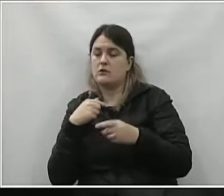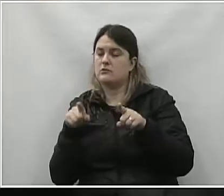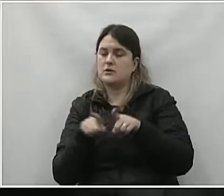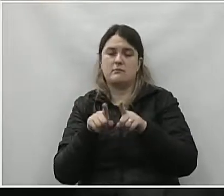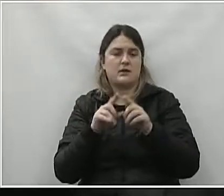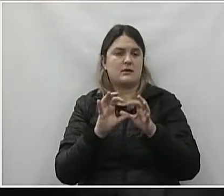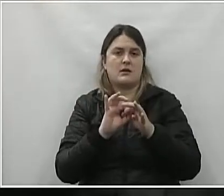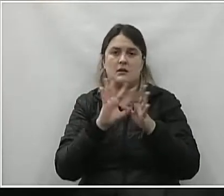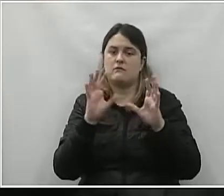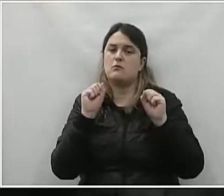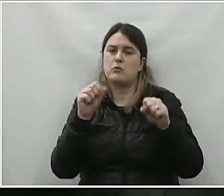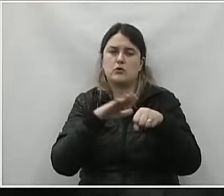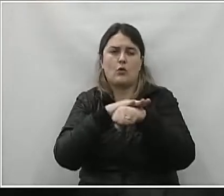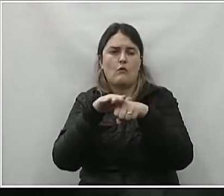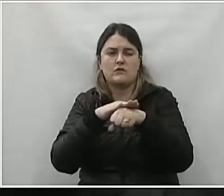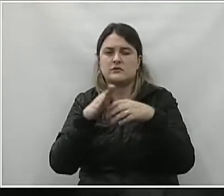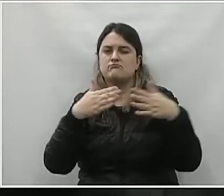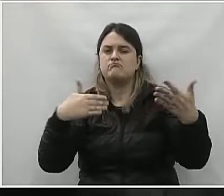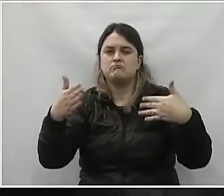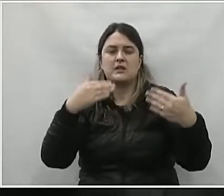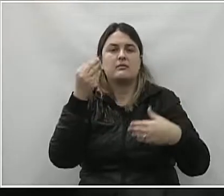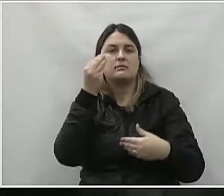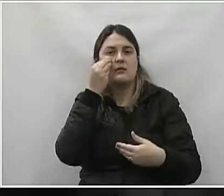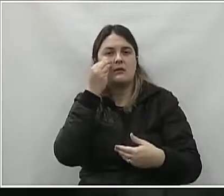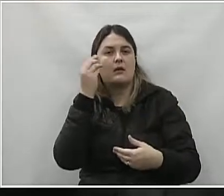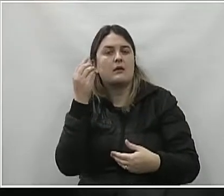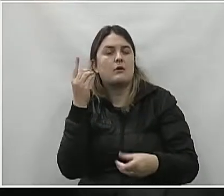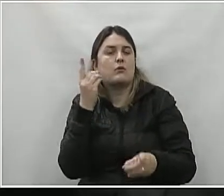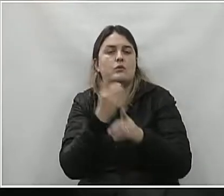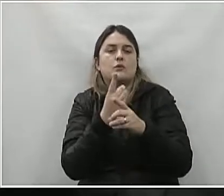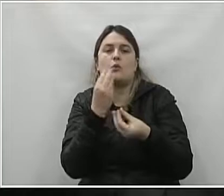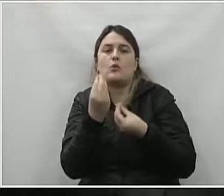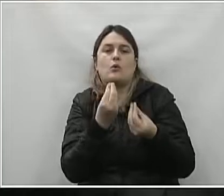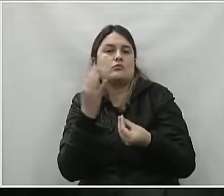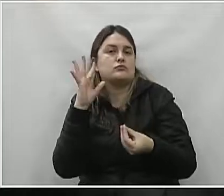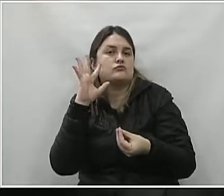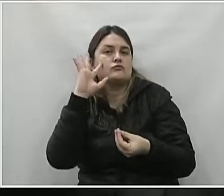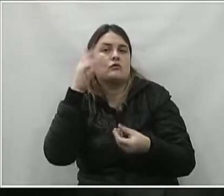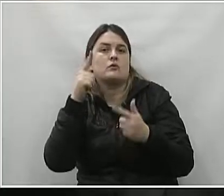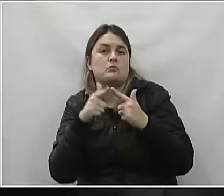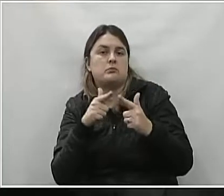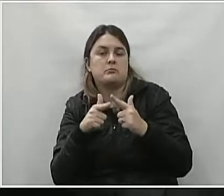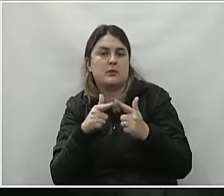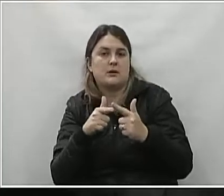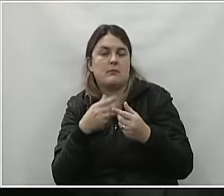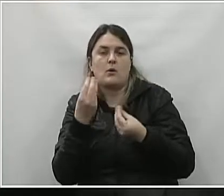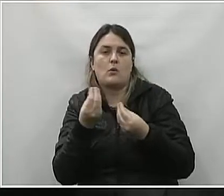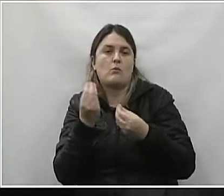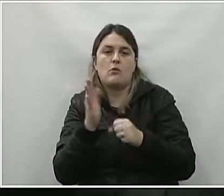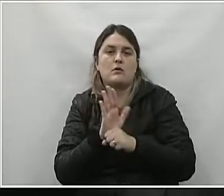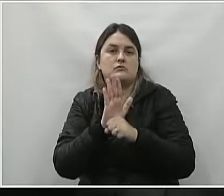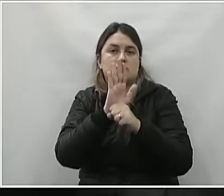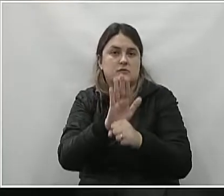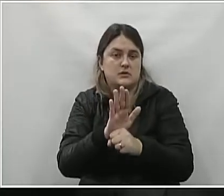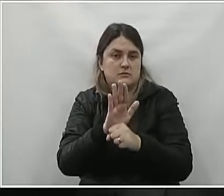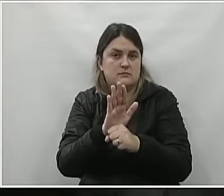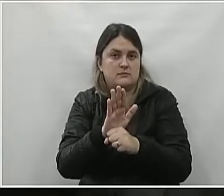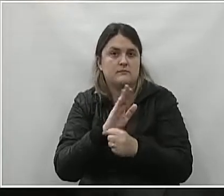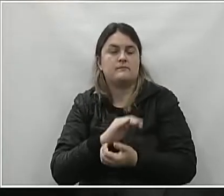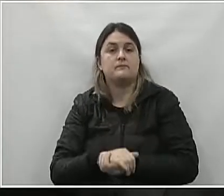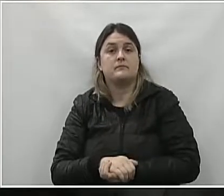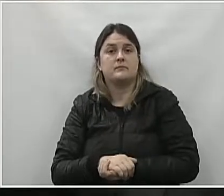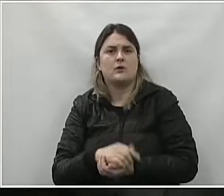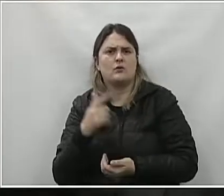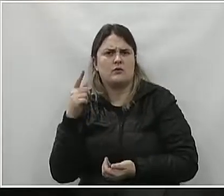à disposição de todos para sentar, para achar uma solução, né, e buscar ajudar de alguma forma. Como o